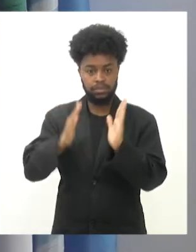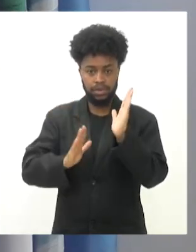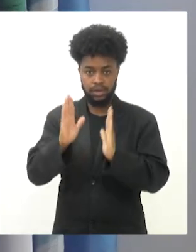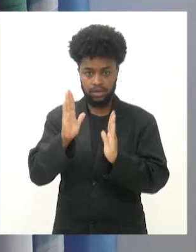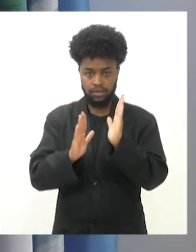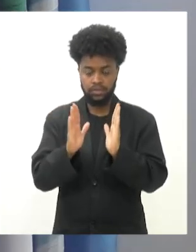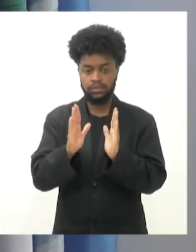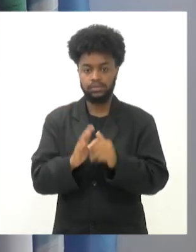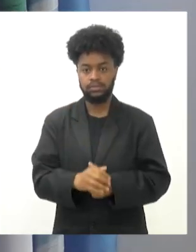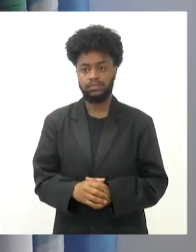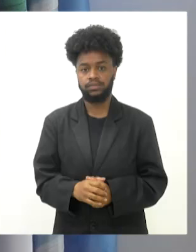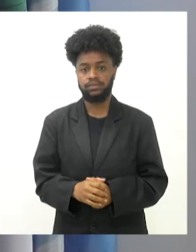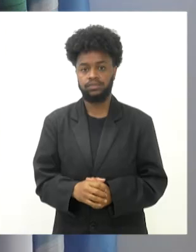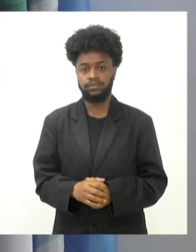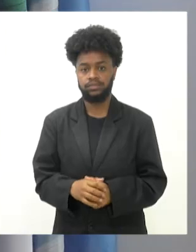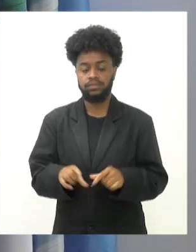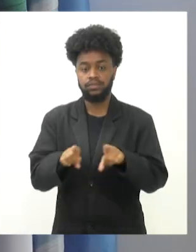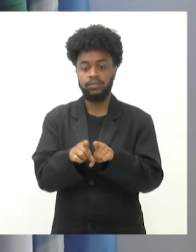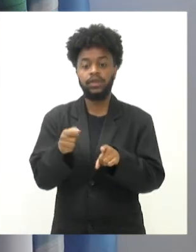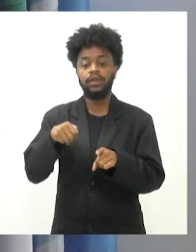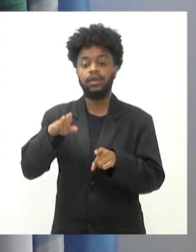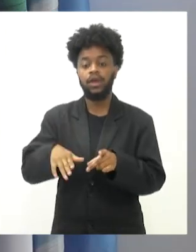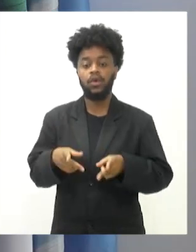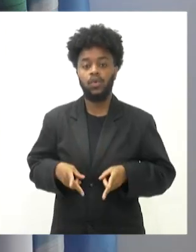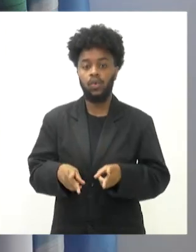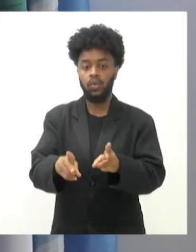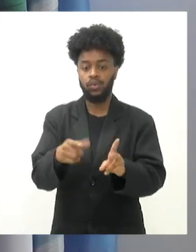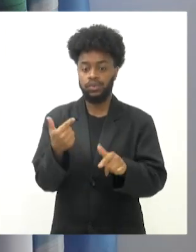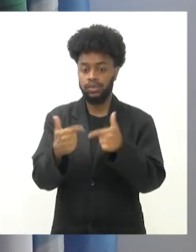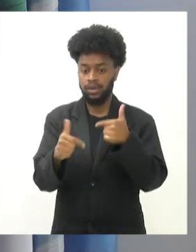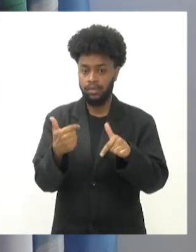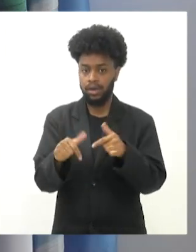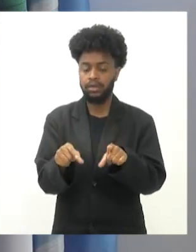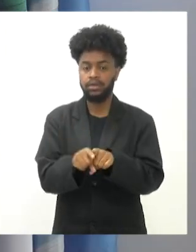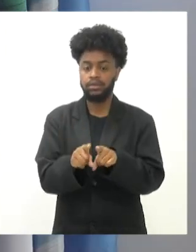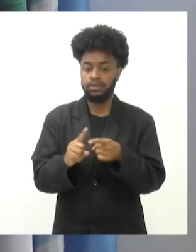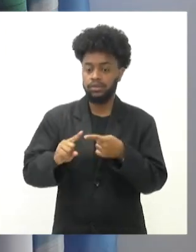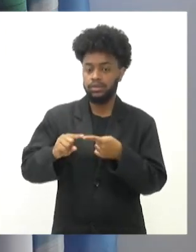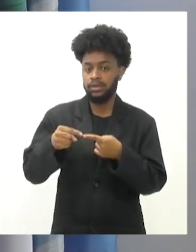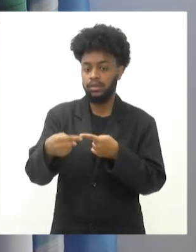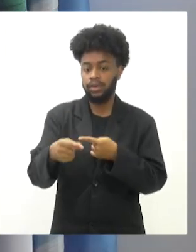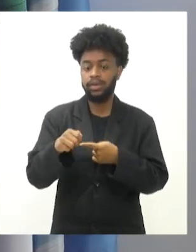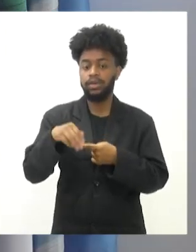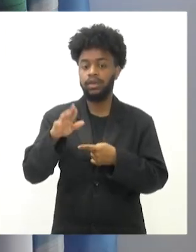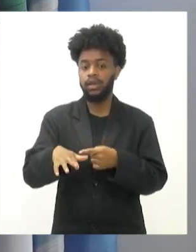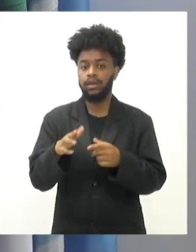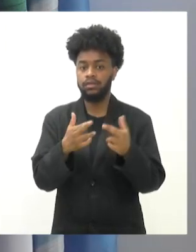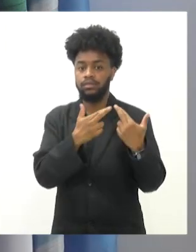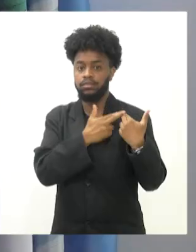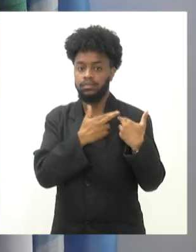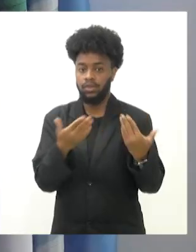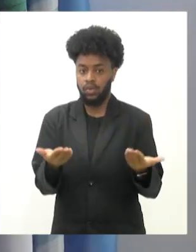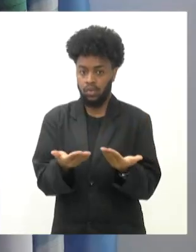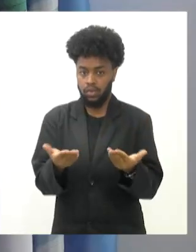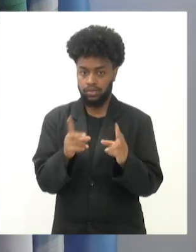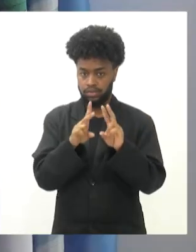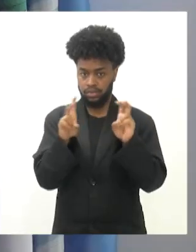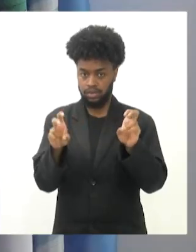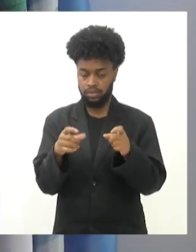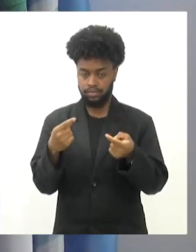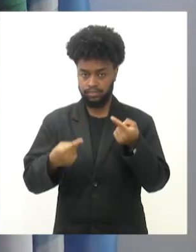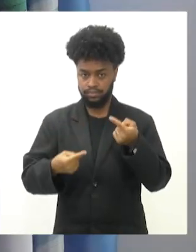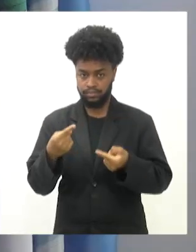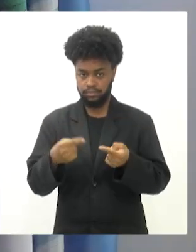naquele momento, quem deu continuidade aos trabalhos e, na sequência, quem responde atualmente pela pasta.